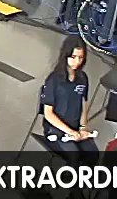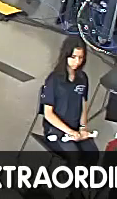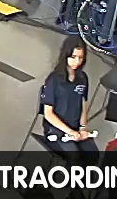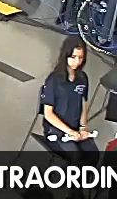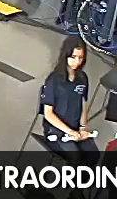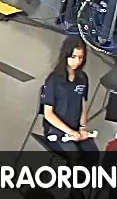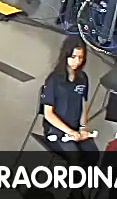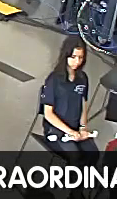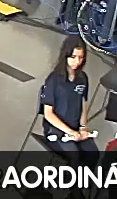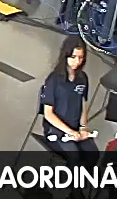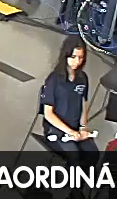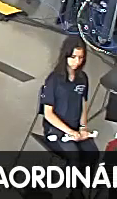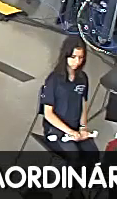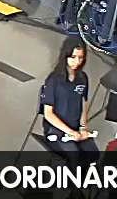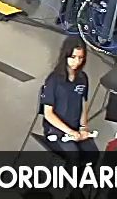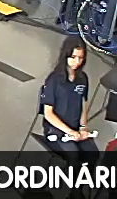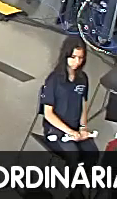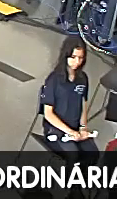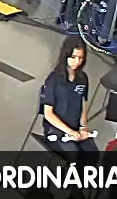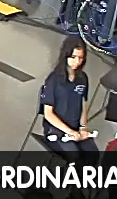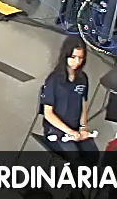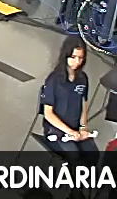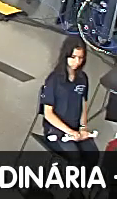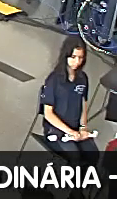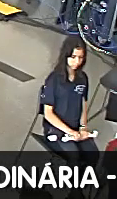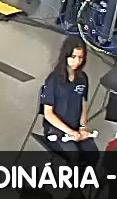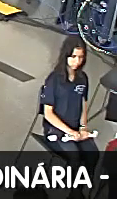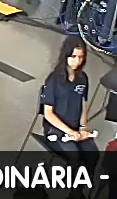né, para as irmãs